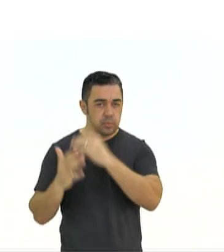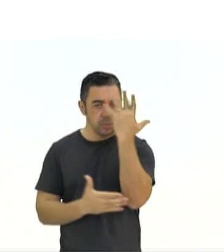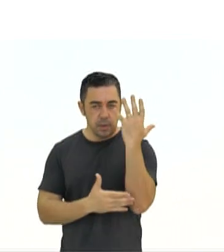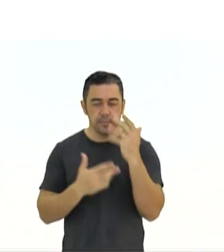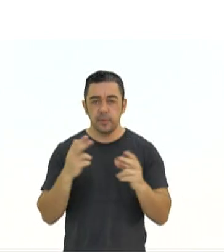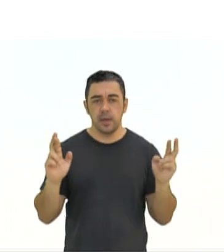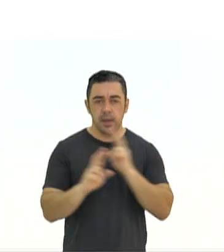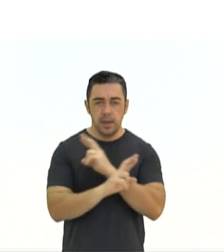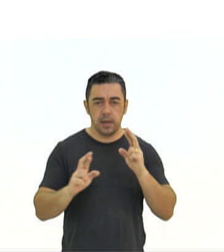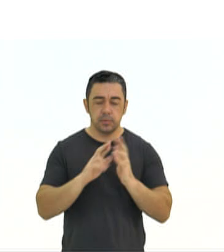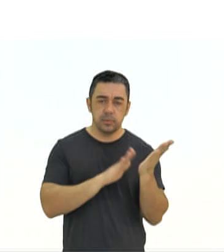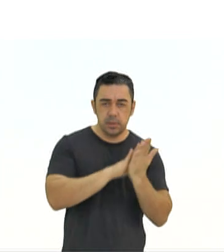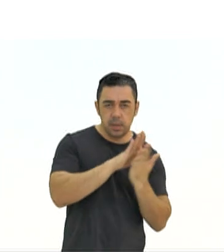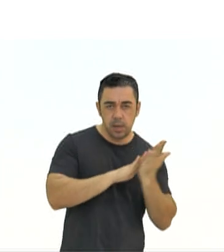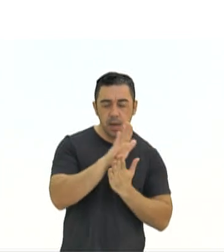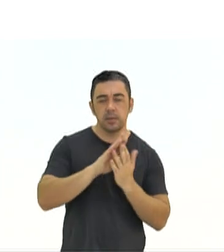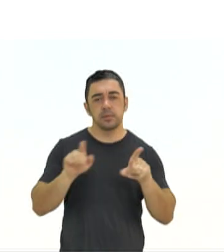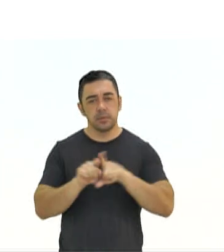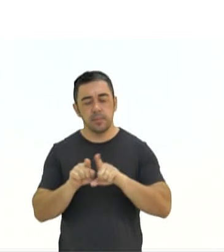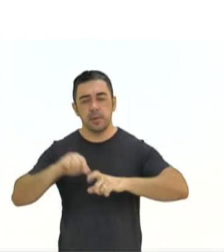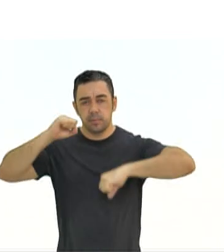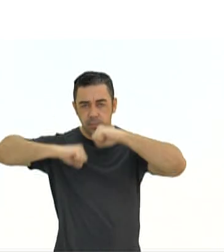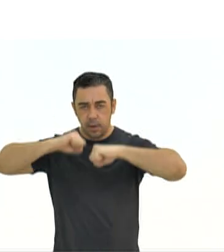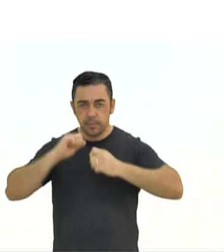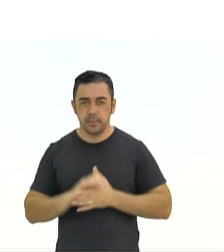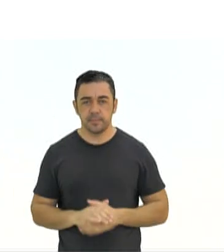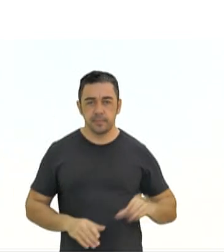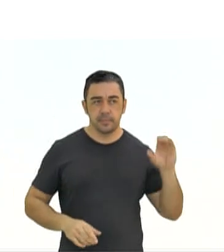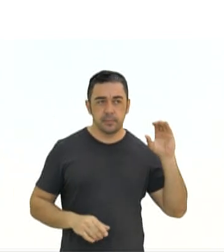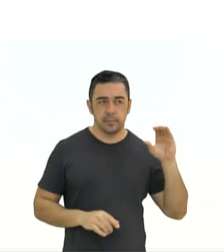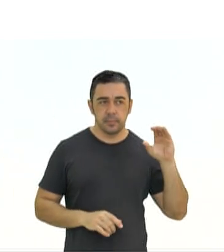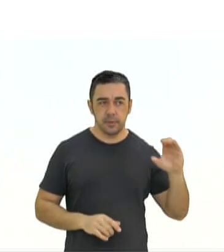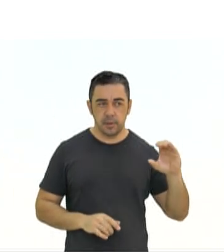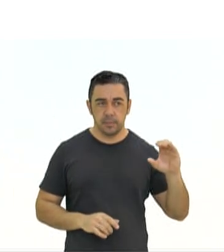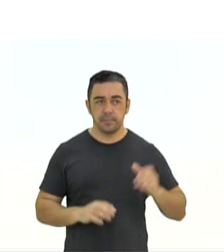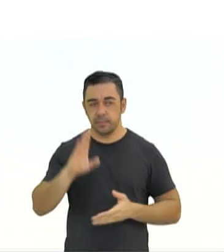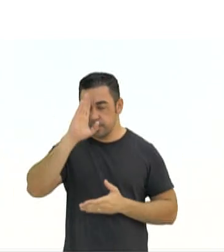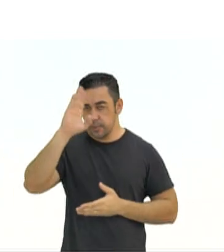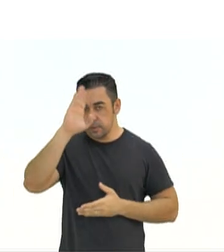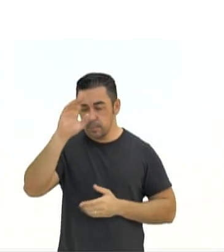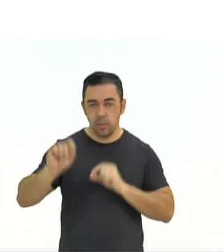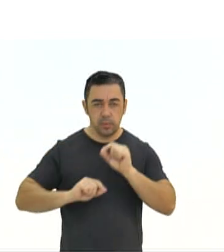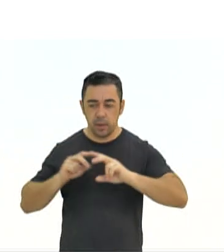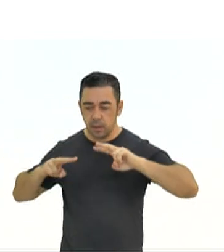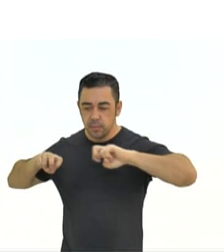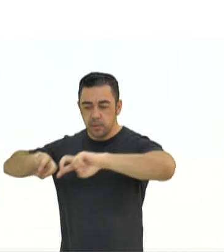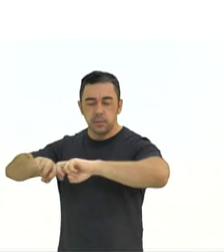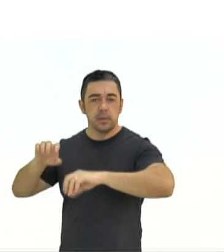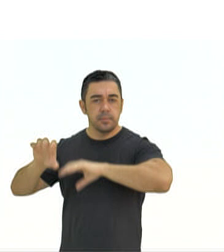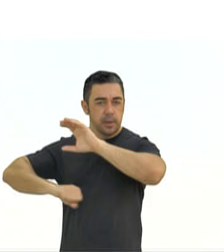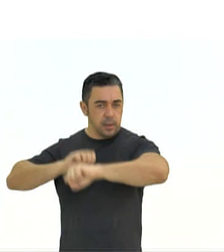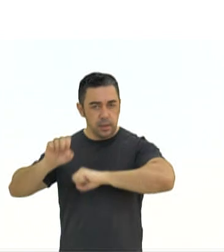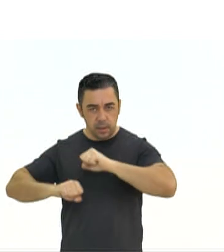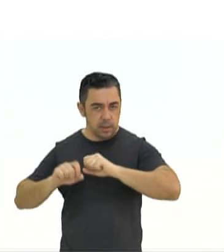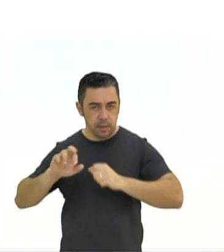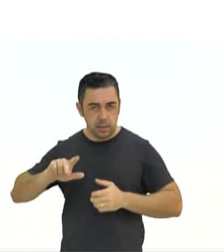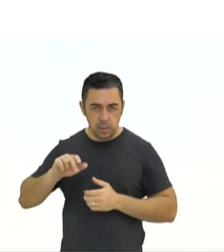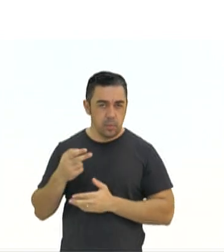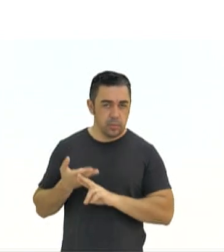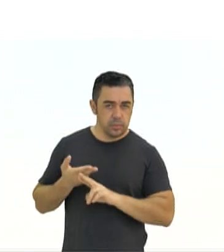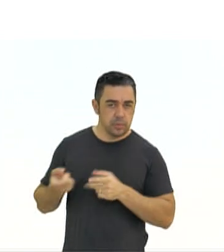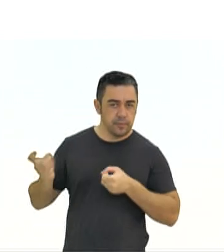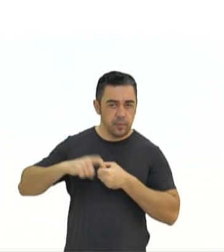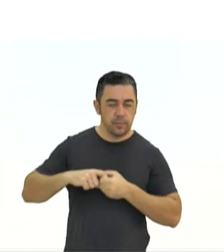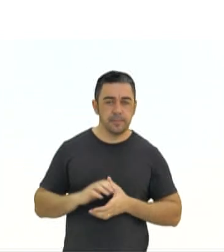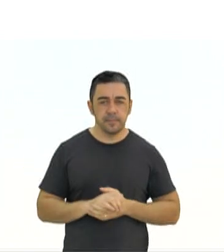de consumo e não nas relações de produção? Letra C, principalmente na forma de exploração dos recursos naturais não renováveis? Ou a